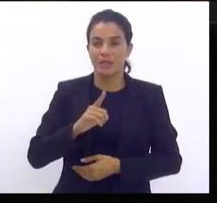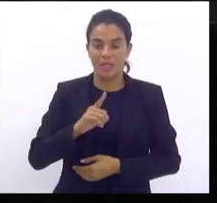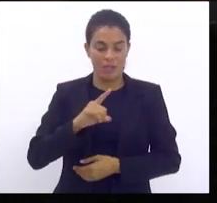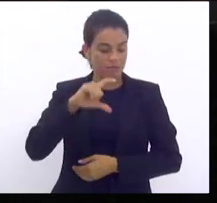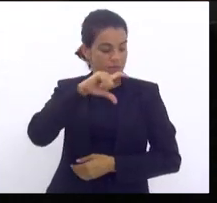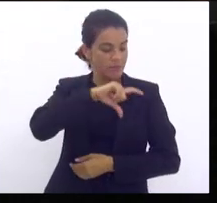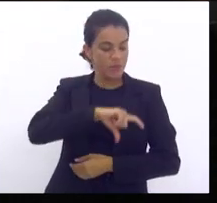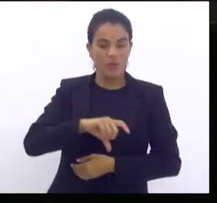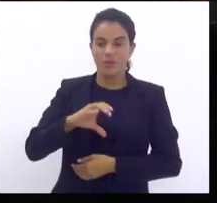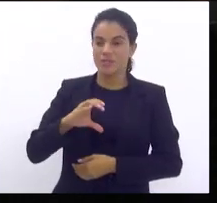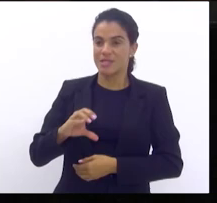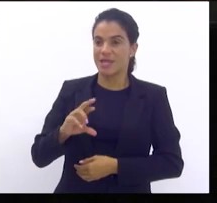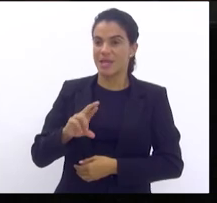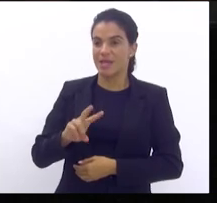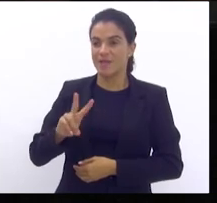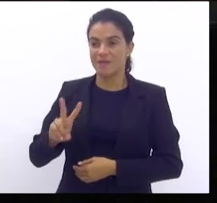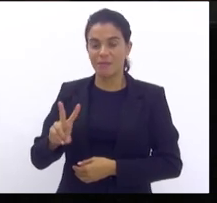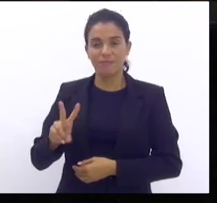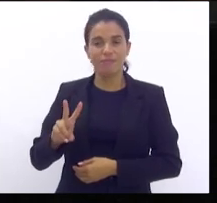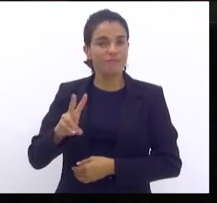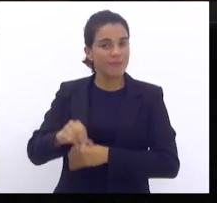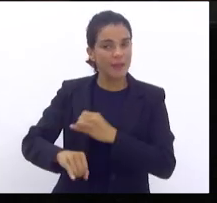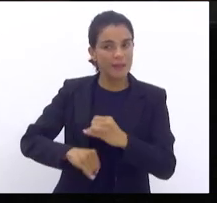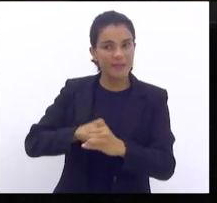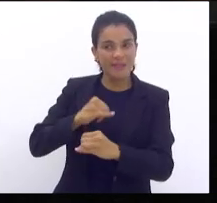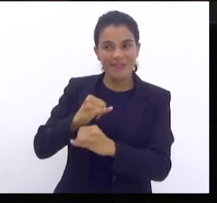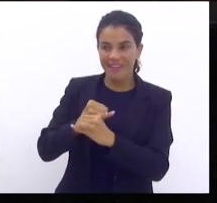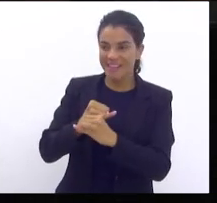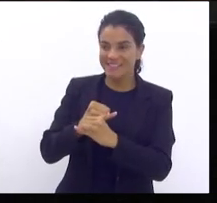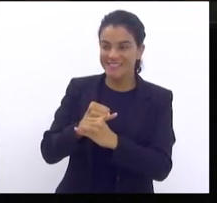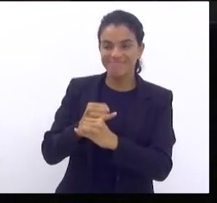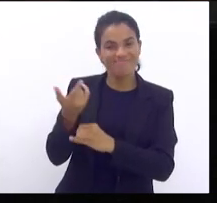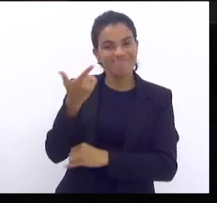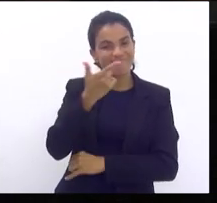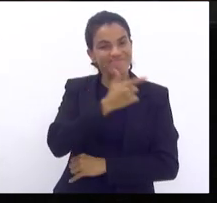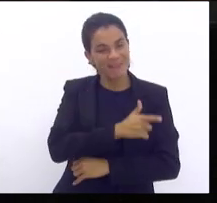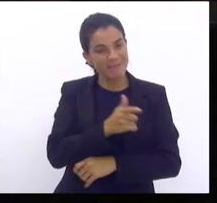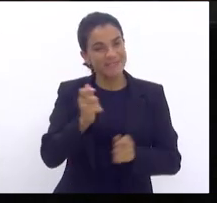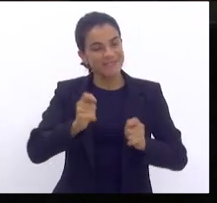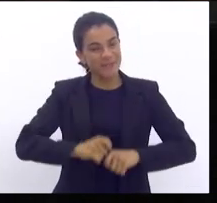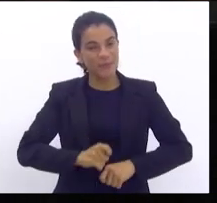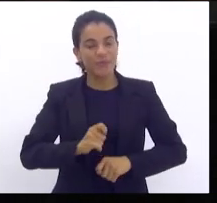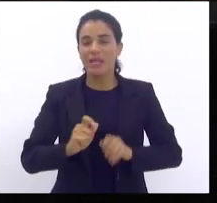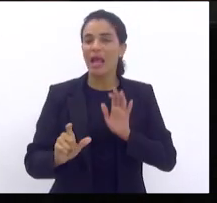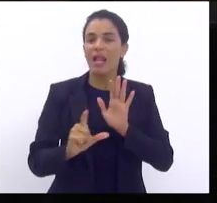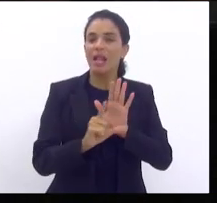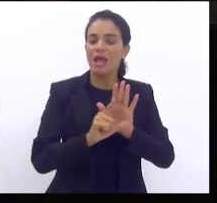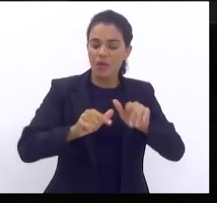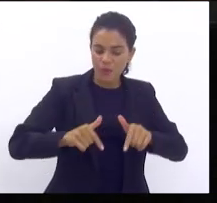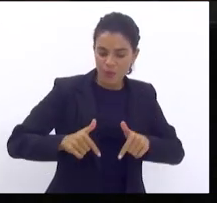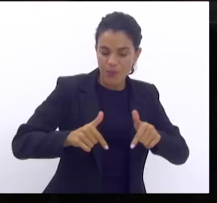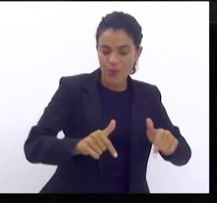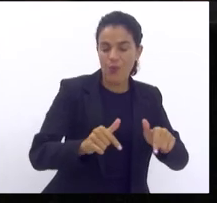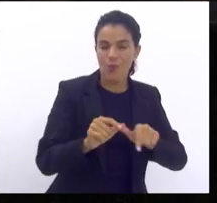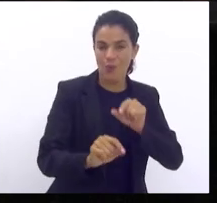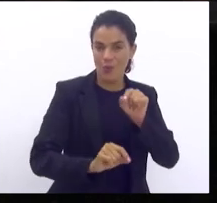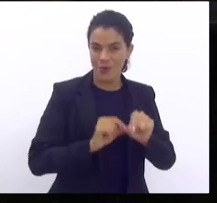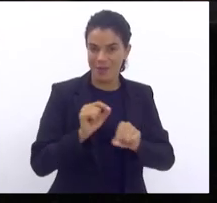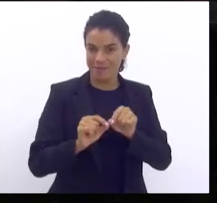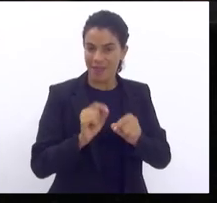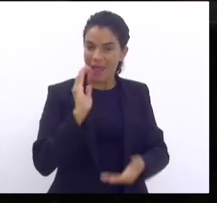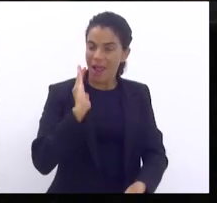CRLV pela internet então o que que fez essa lei ela